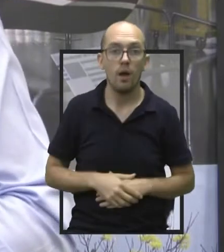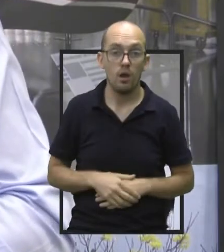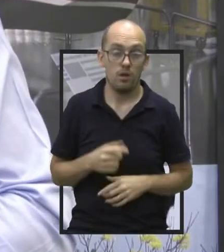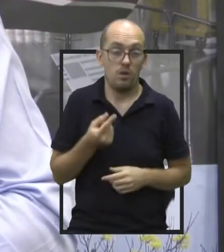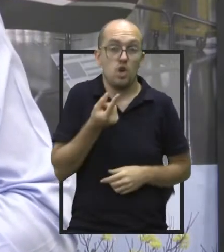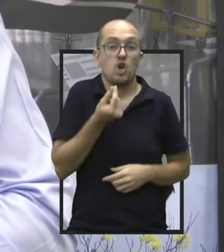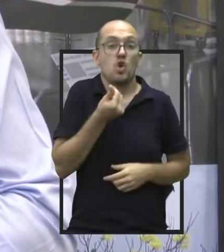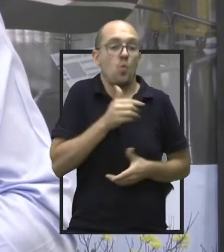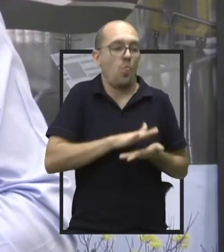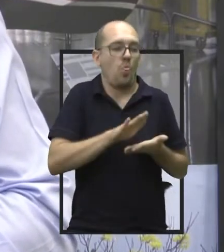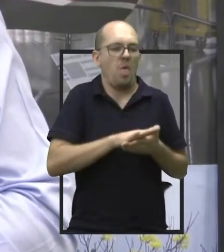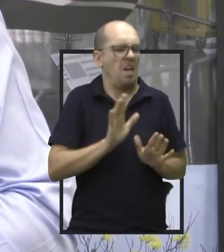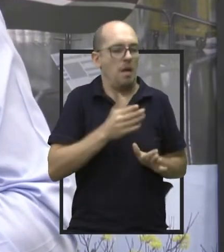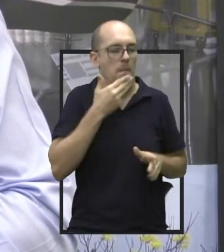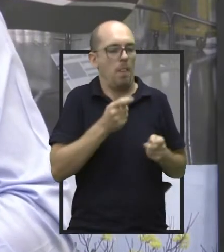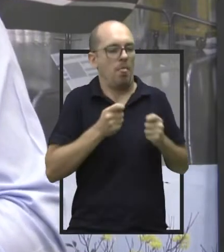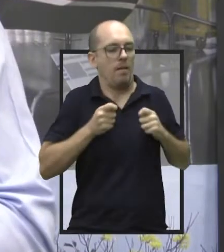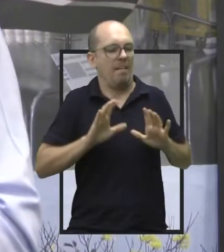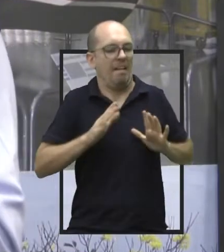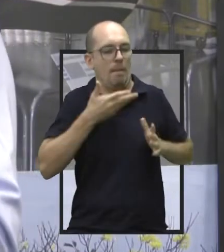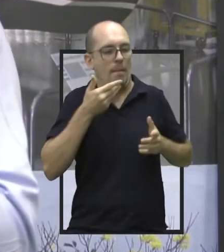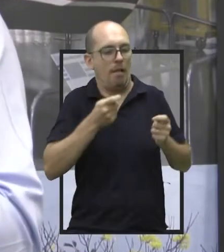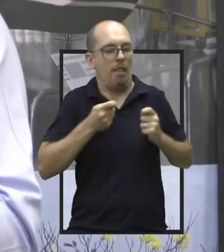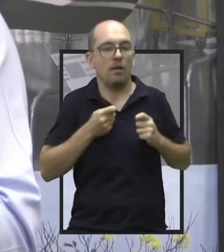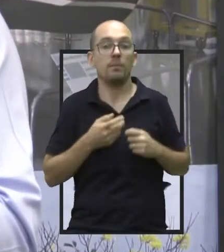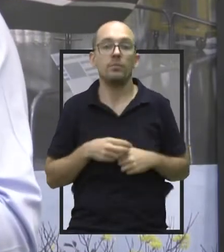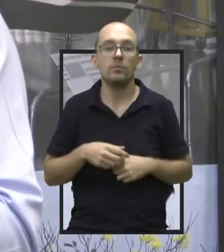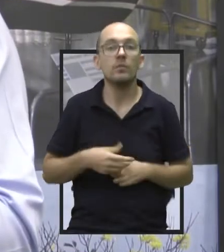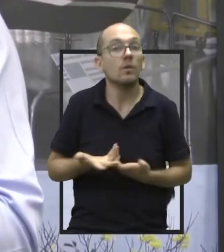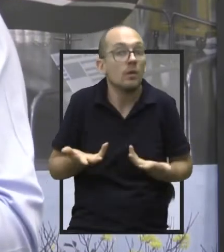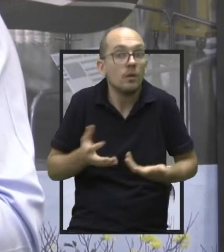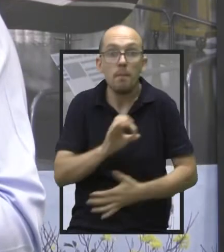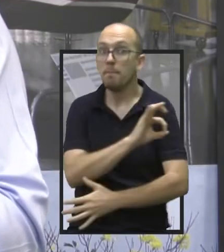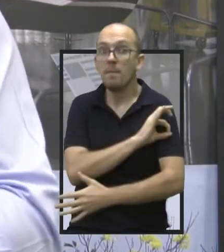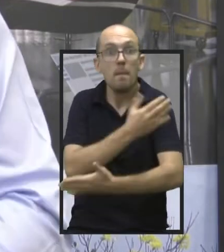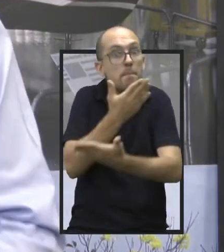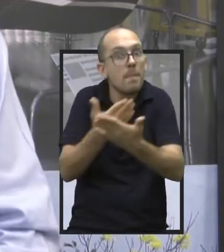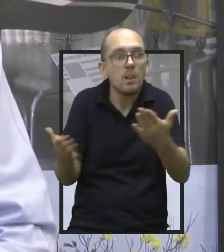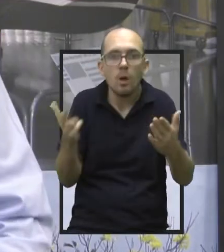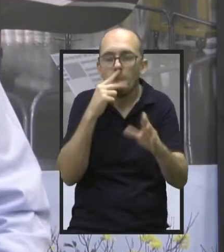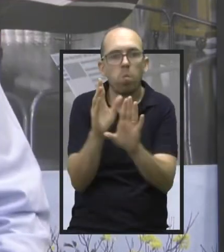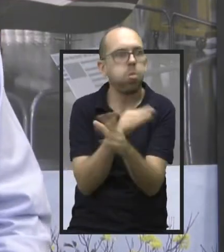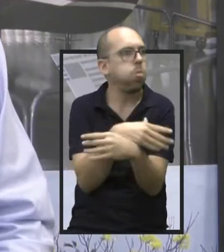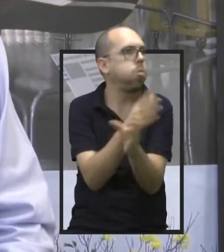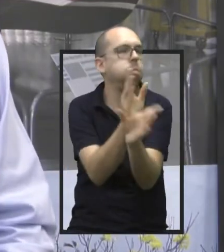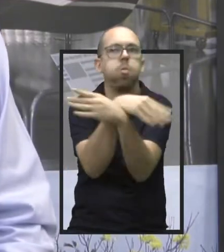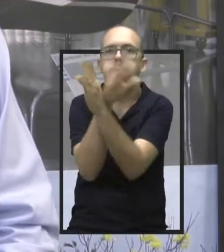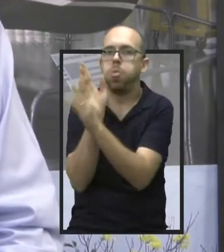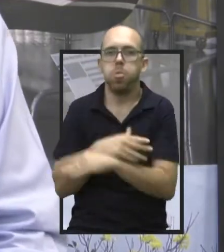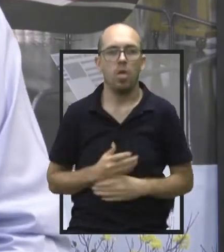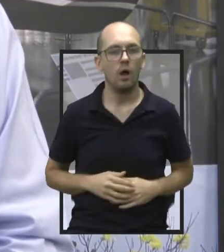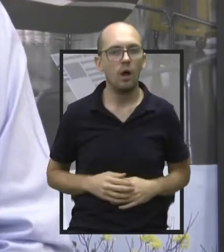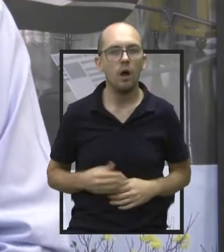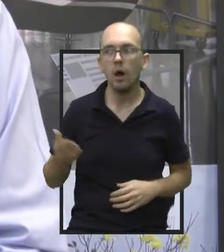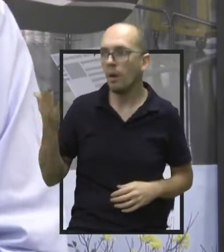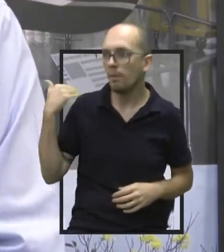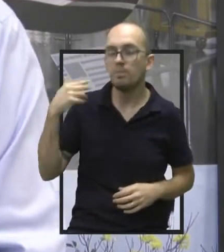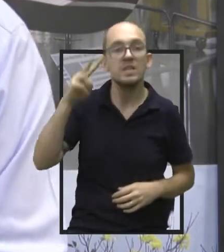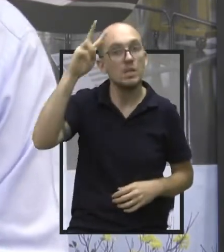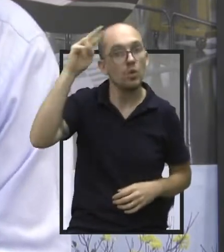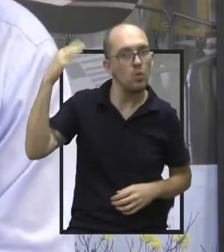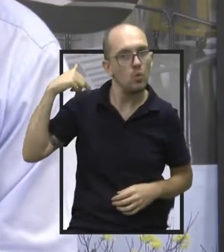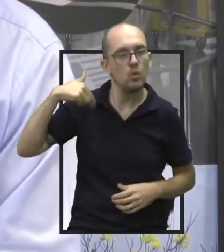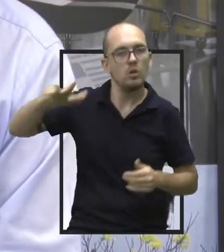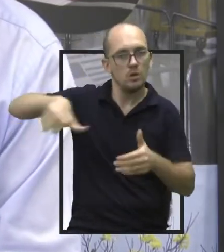custos. O prefeito perdeu o controle. E como foi dito na sessão de